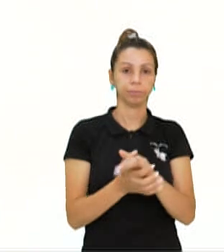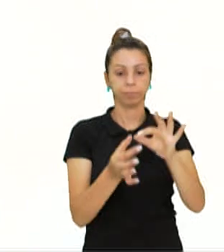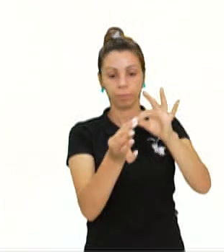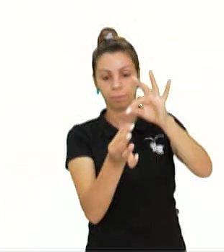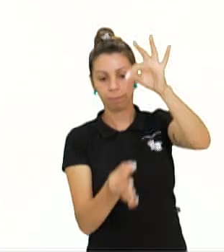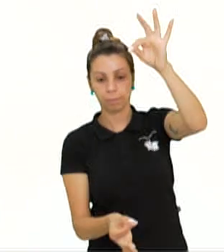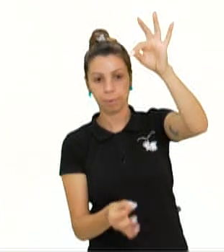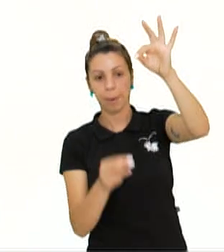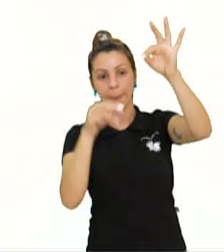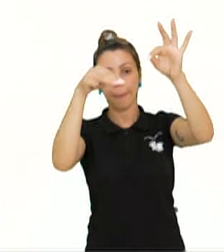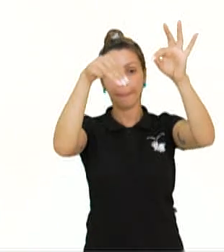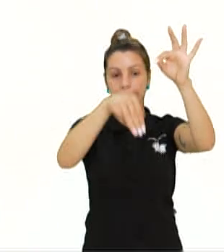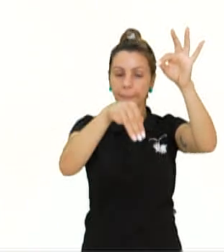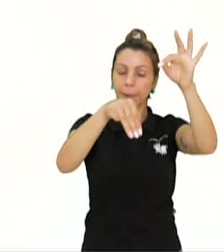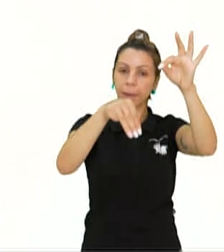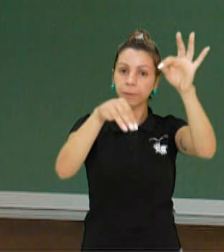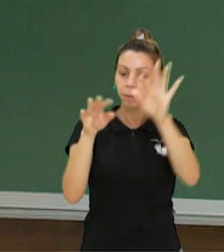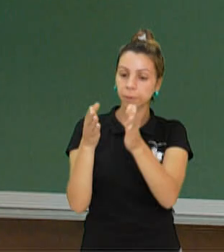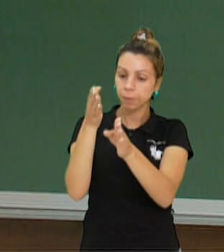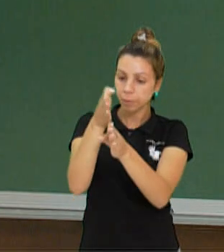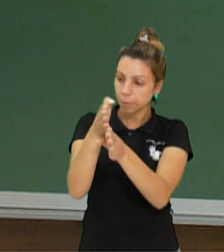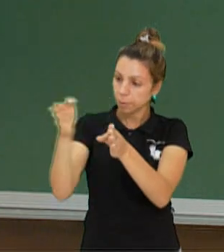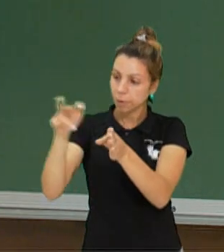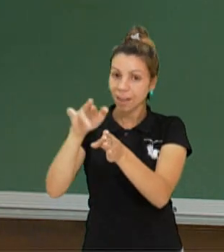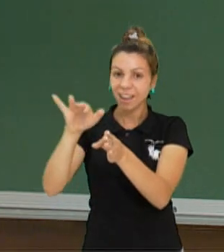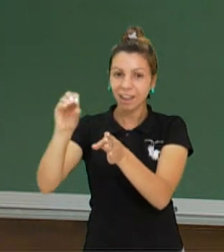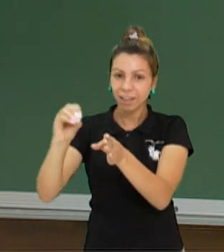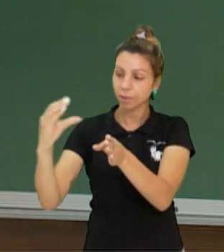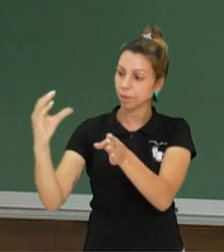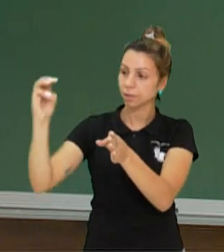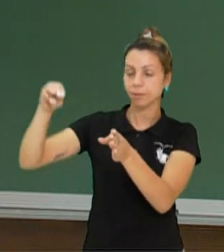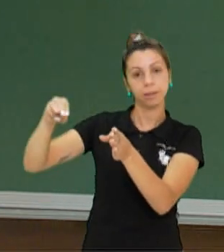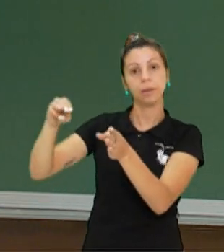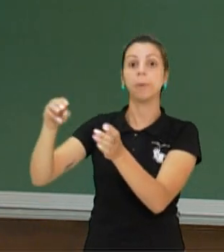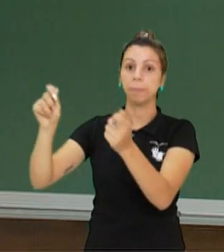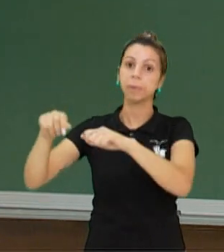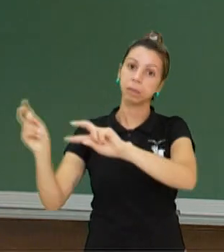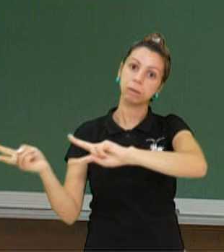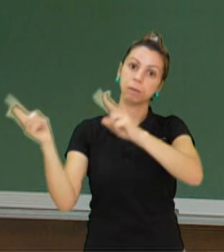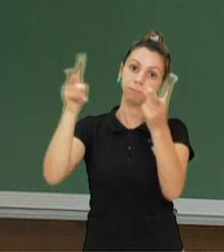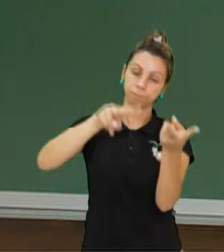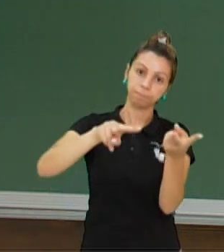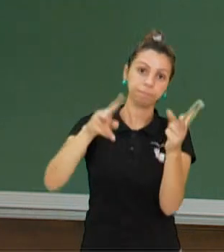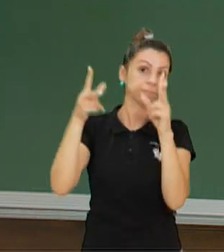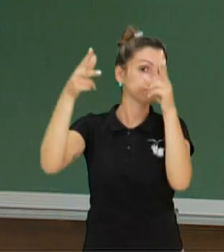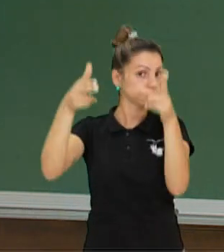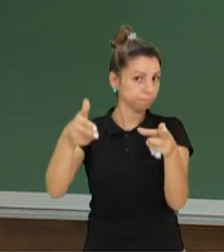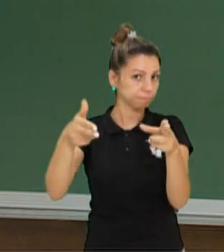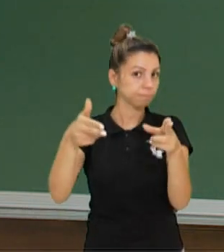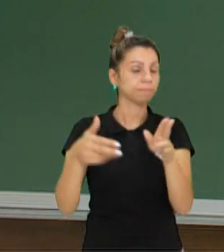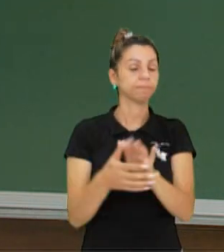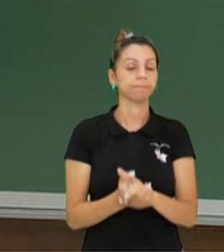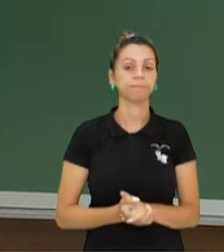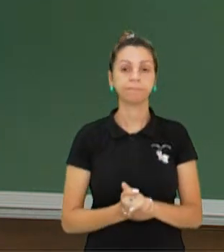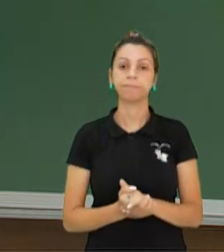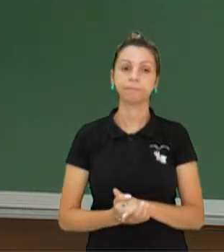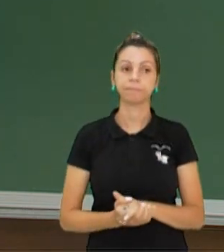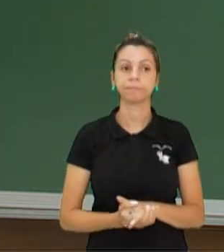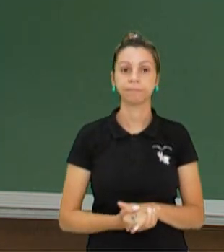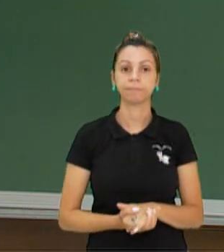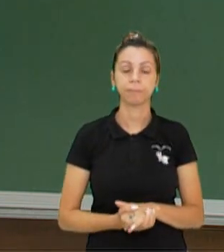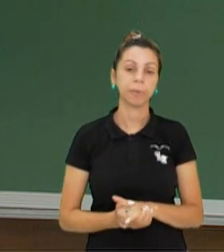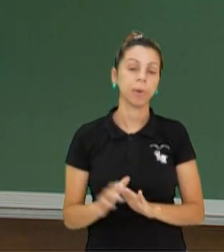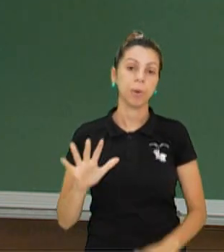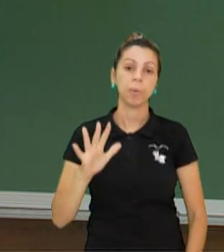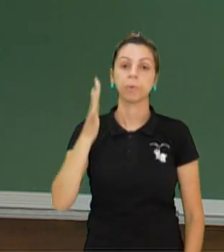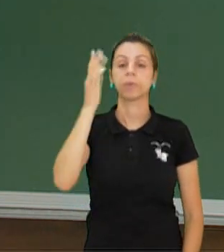em metros e o raio está dado em centímetros, eu não consigo fazer as contas dessa forma, né? Não vai dar certo, vai dar errado. O que vai acontecer?